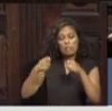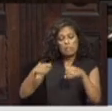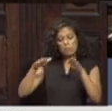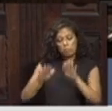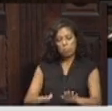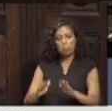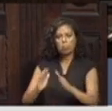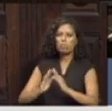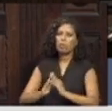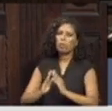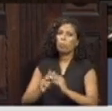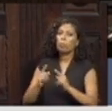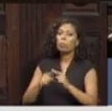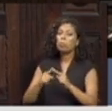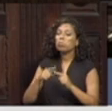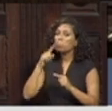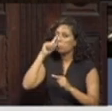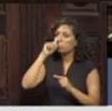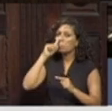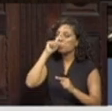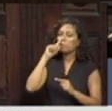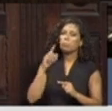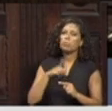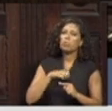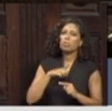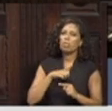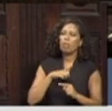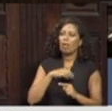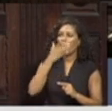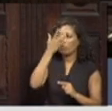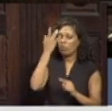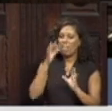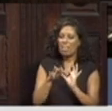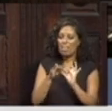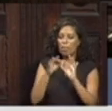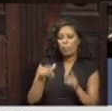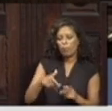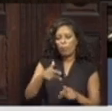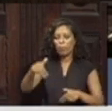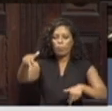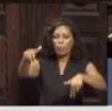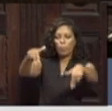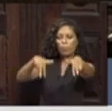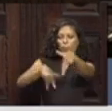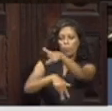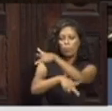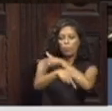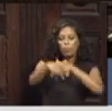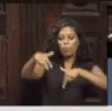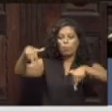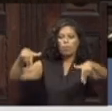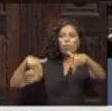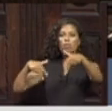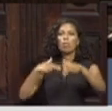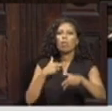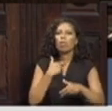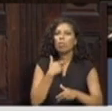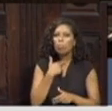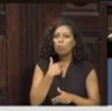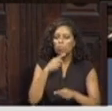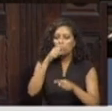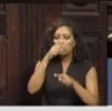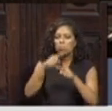formalmente anunciado, mas em vários desses lugares que eu citei, famílias já não saem de casa quando cai